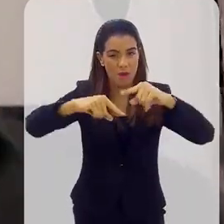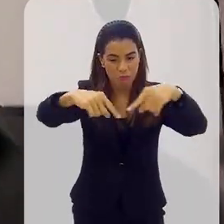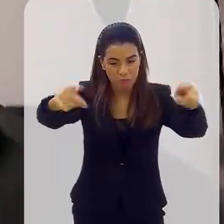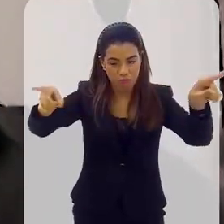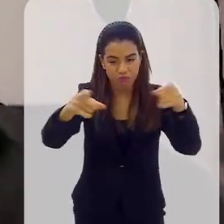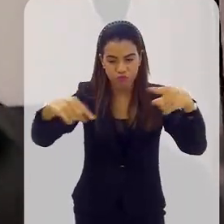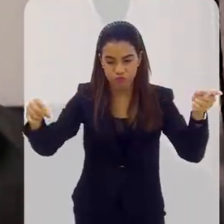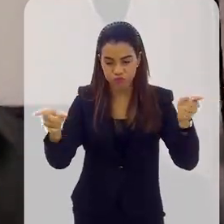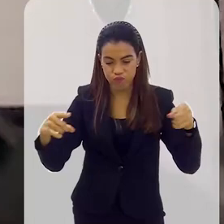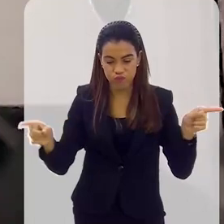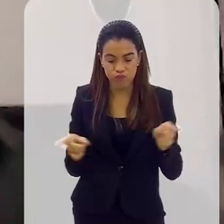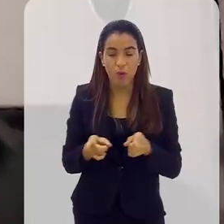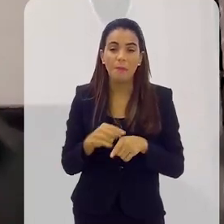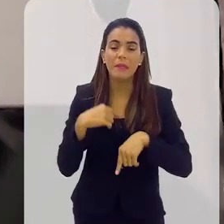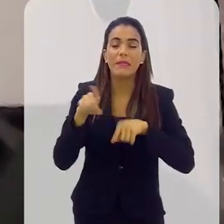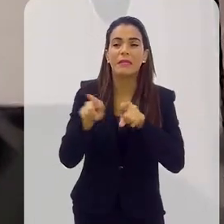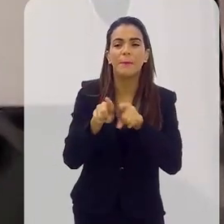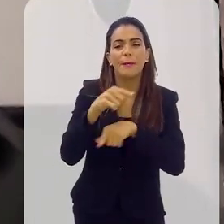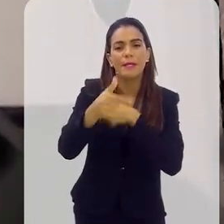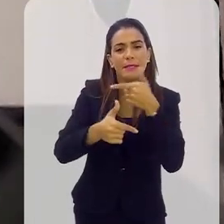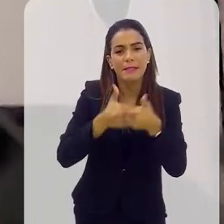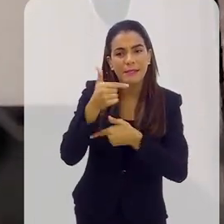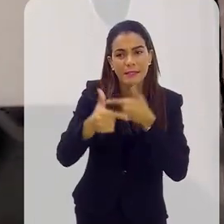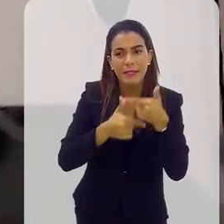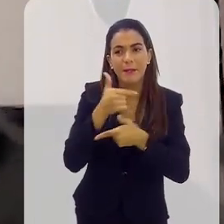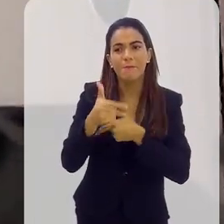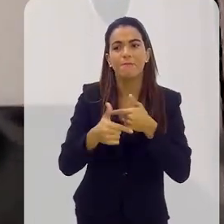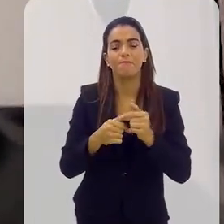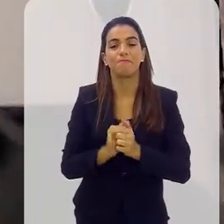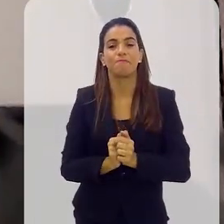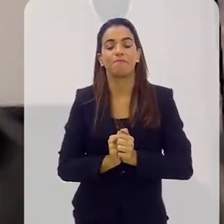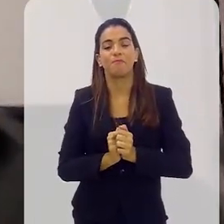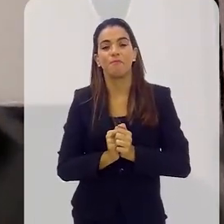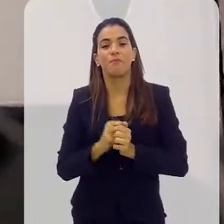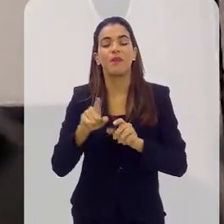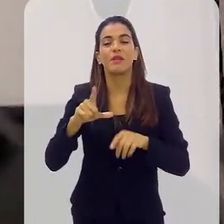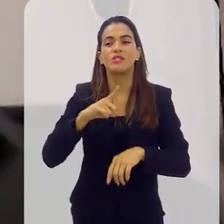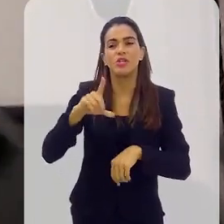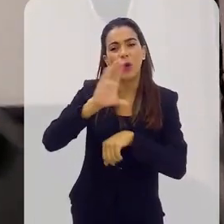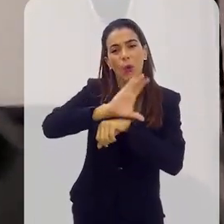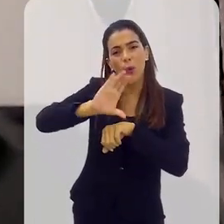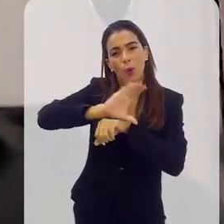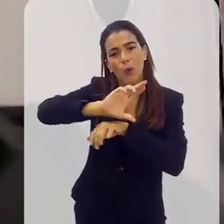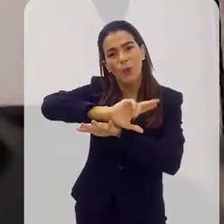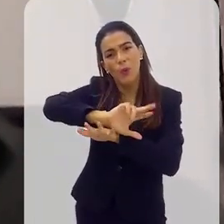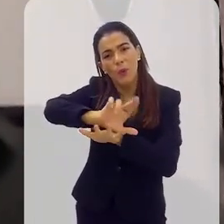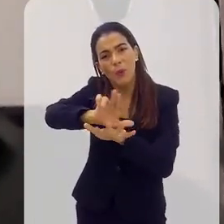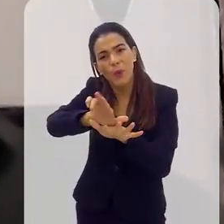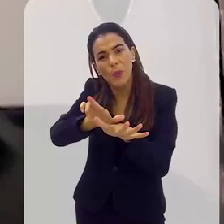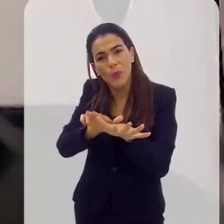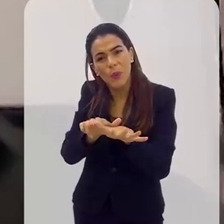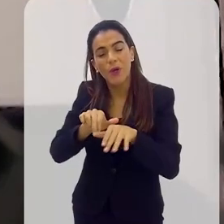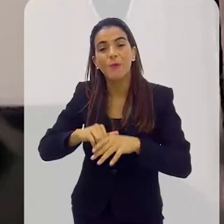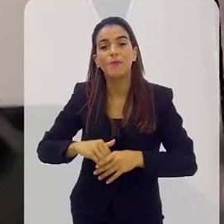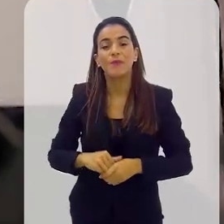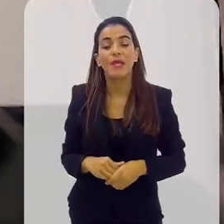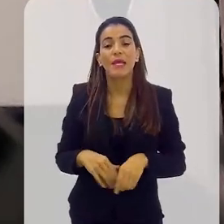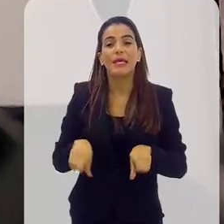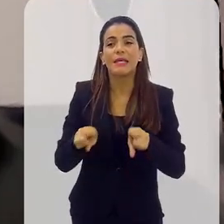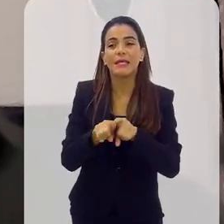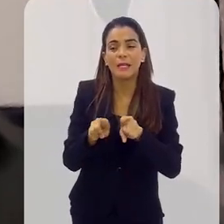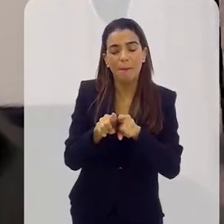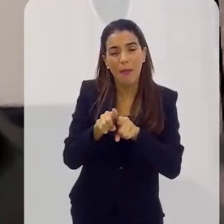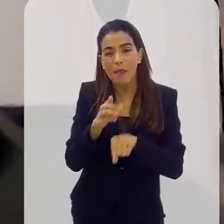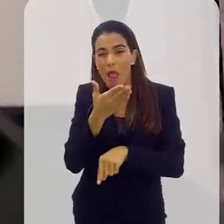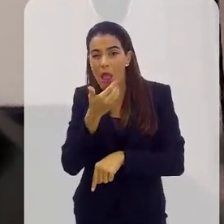Freitas. Então, sempre trabalhei também com a família Zaluar, que tinha uns cursos também muito interessantes. E aí